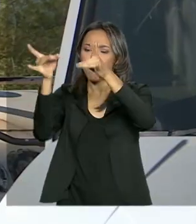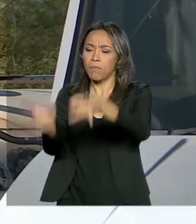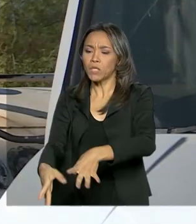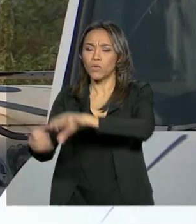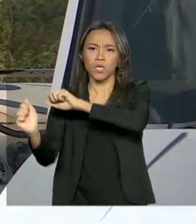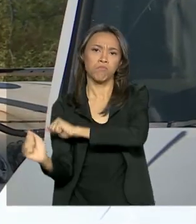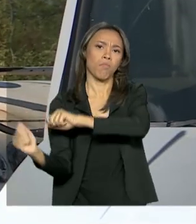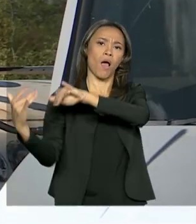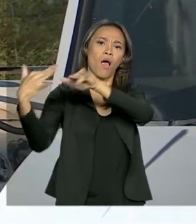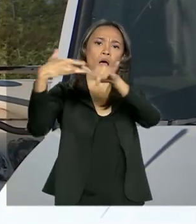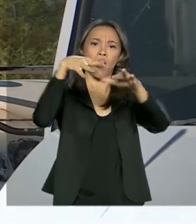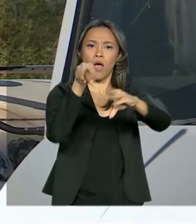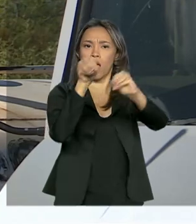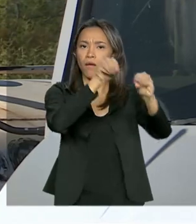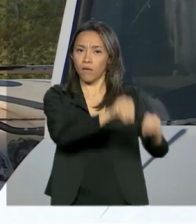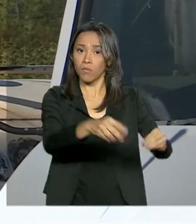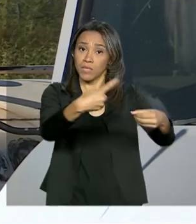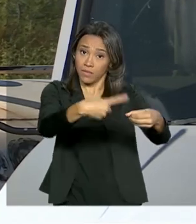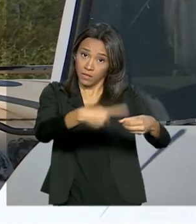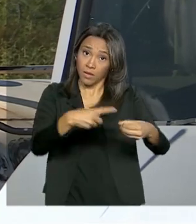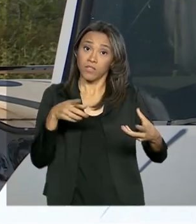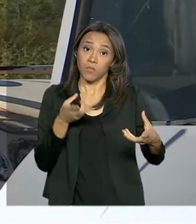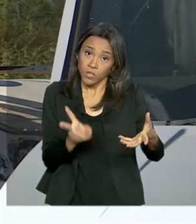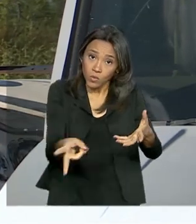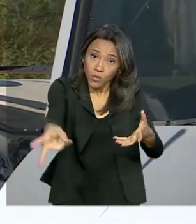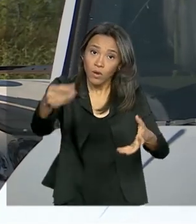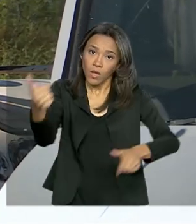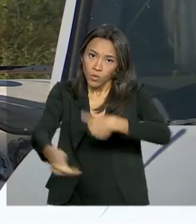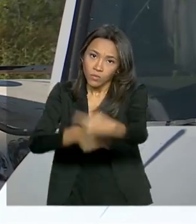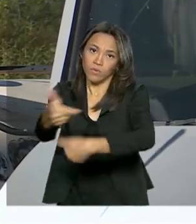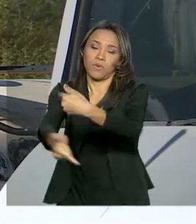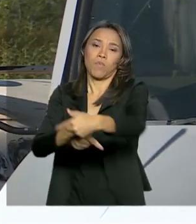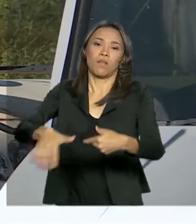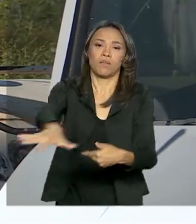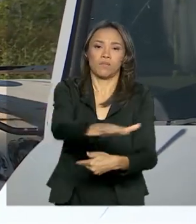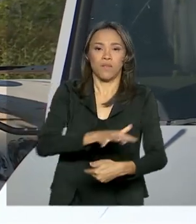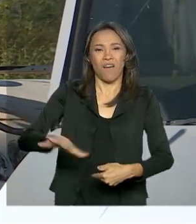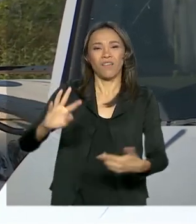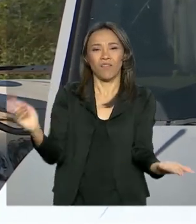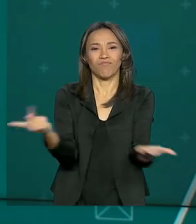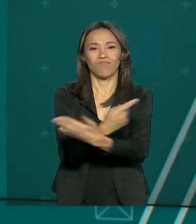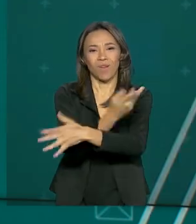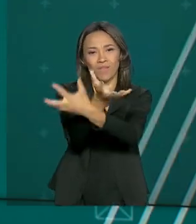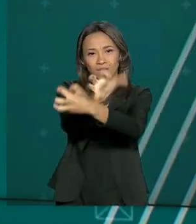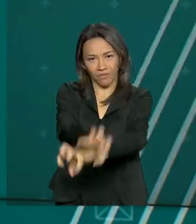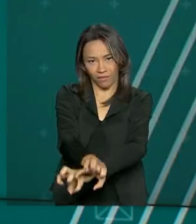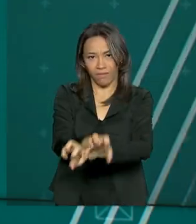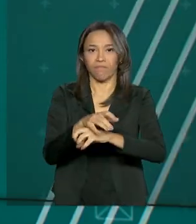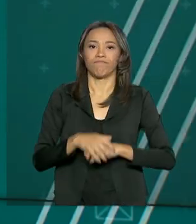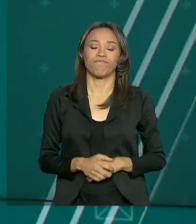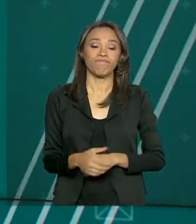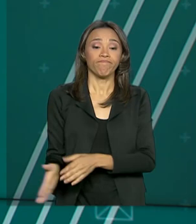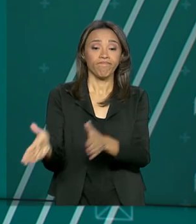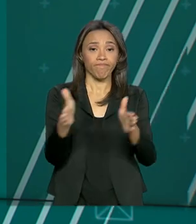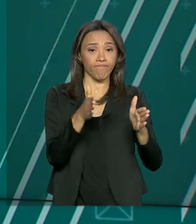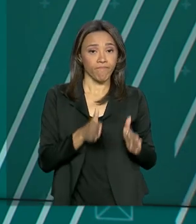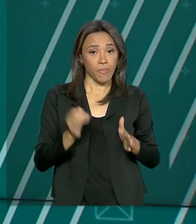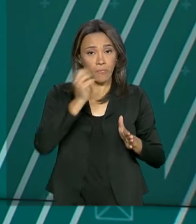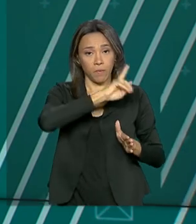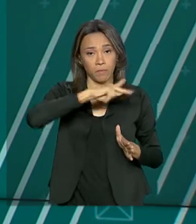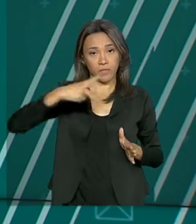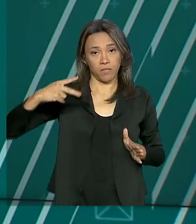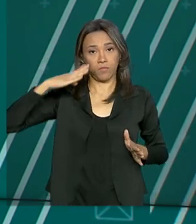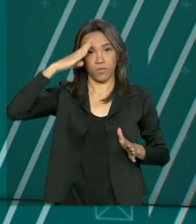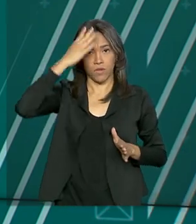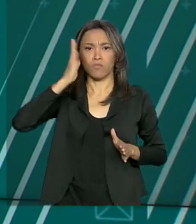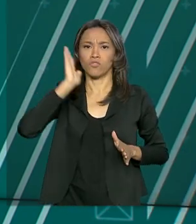desenvolvimento da agricultura e da pecuária de subsistência em áreas atingidas pela seca. O presidente Jair